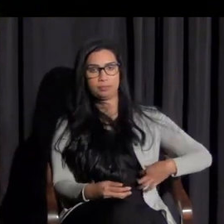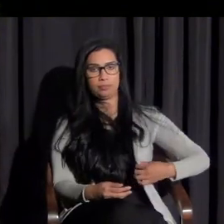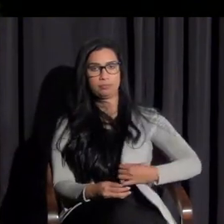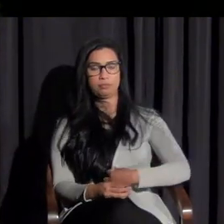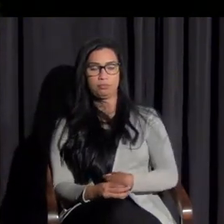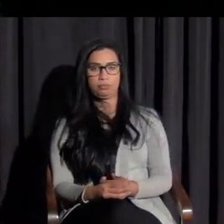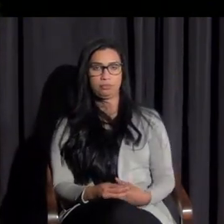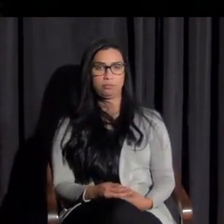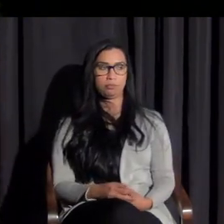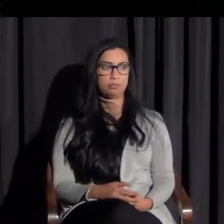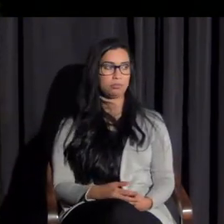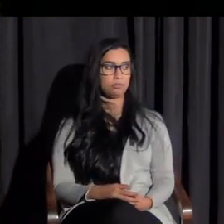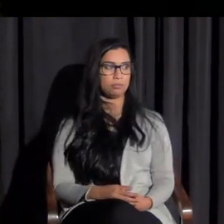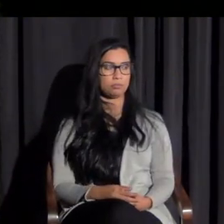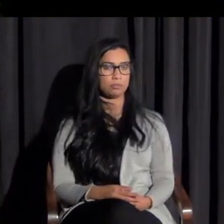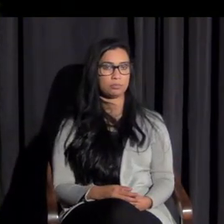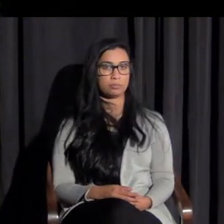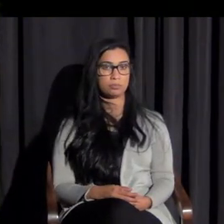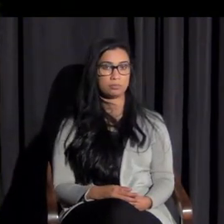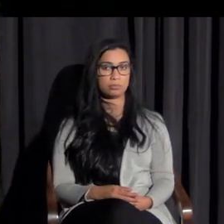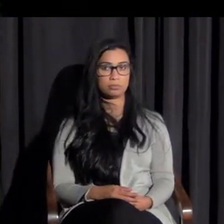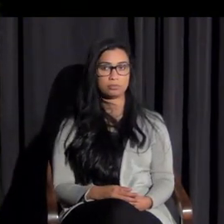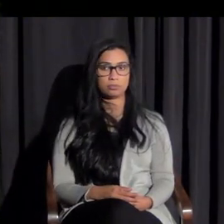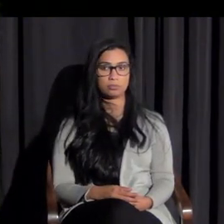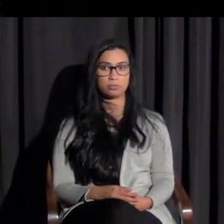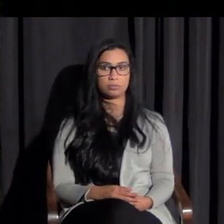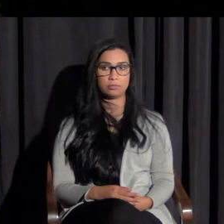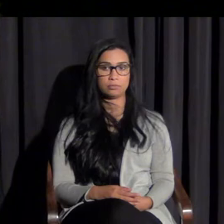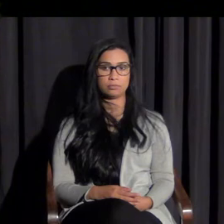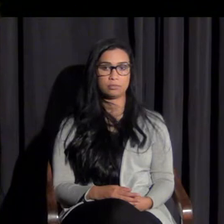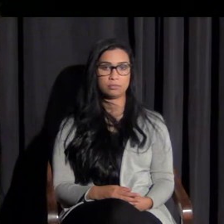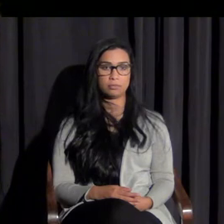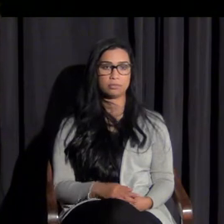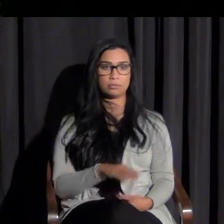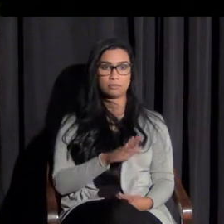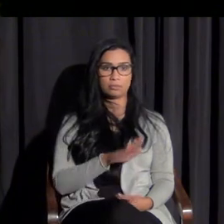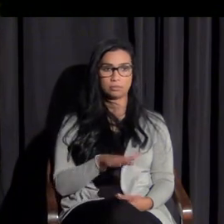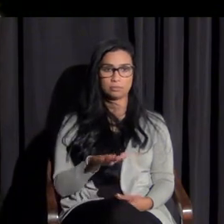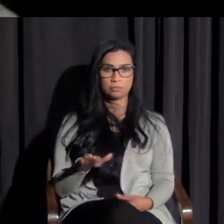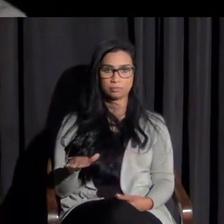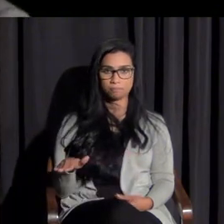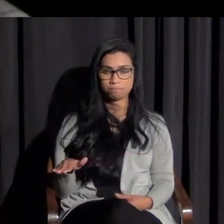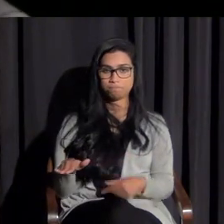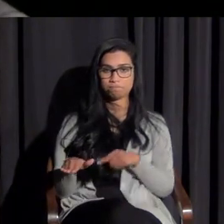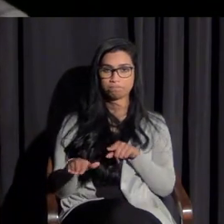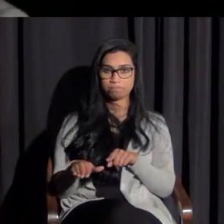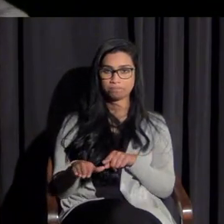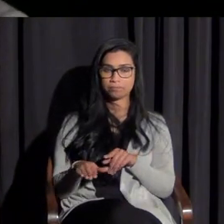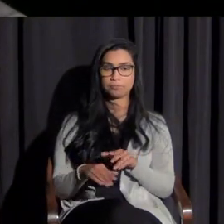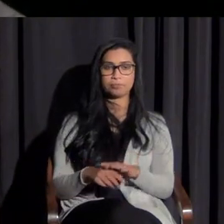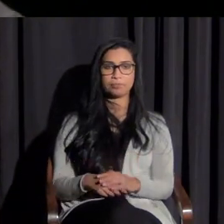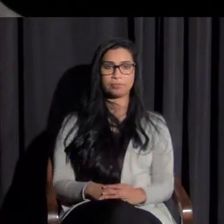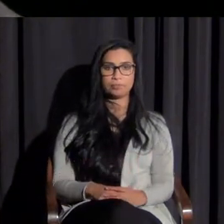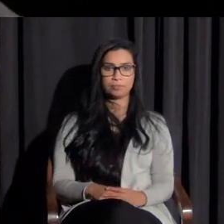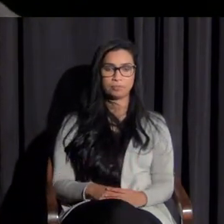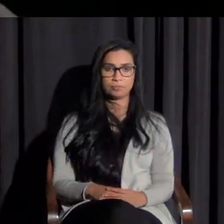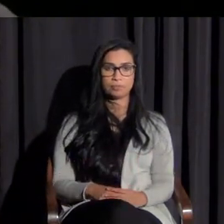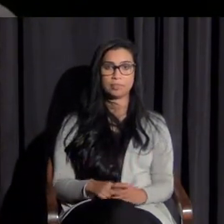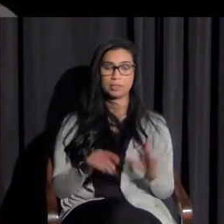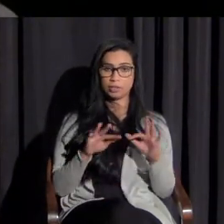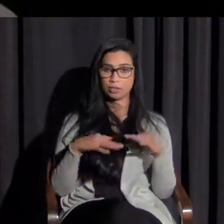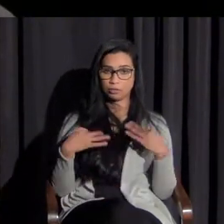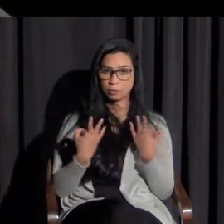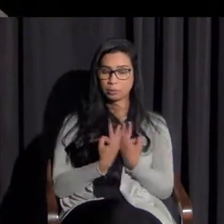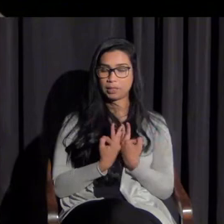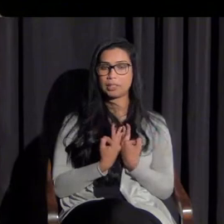Nossa, aconteceu alguma coisa aí, não? Mas as crianças cujas falas são... As crianças, né, e as famílias